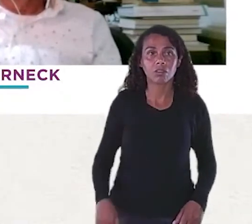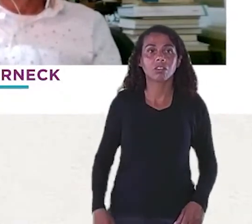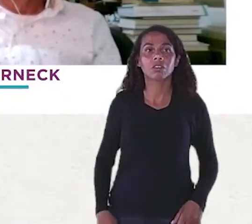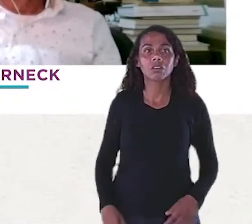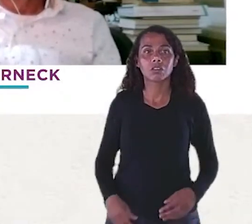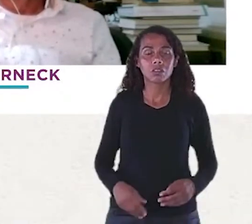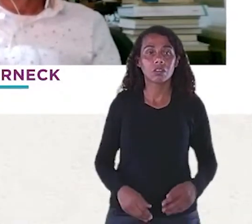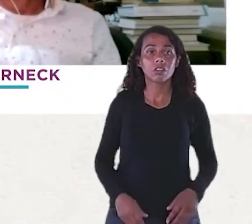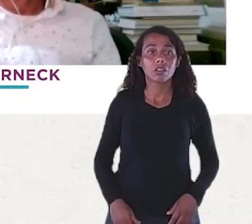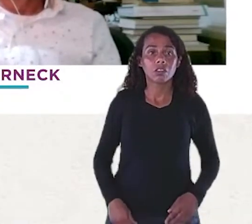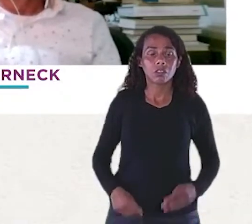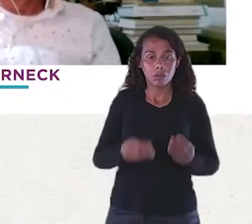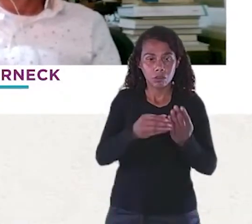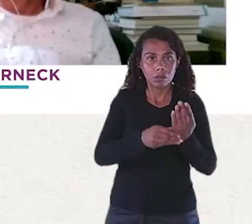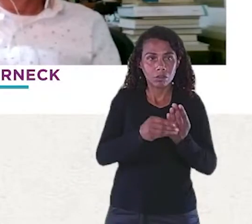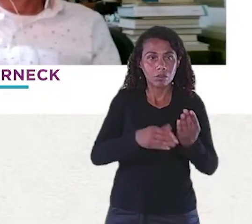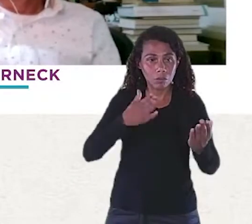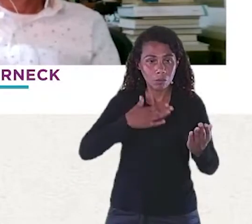depois que eu morrer.